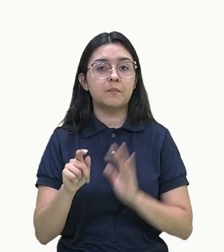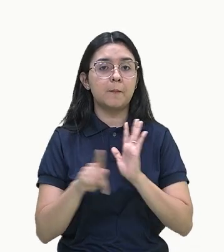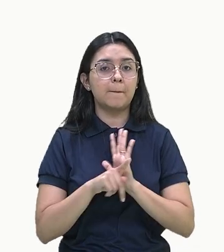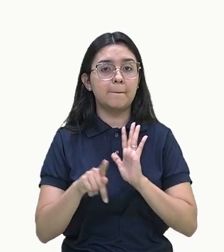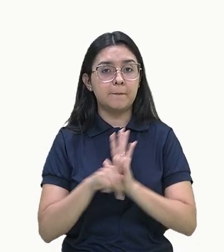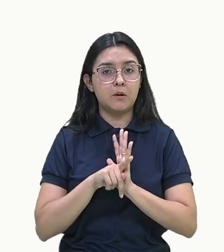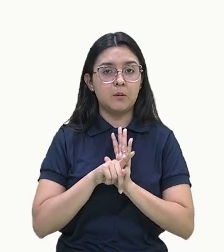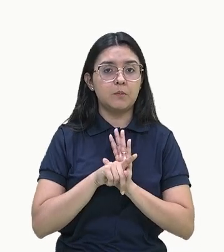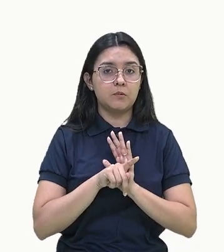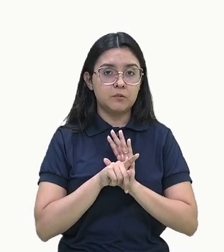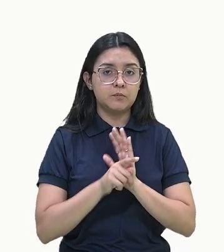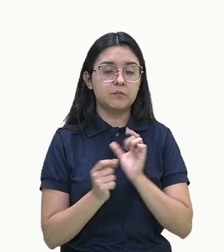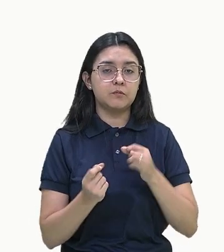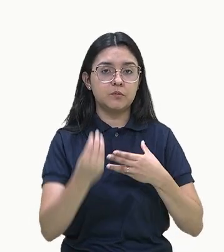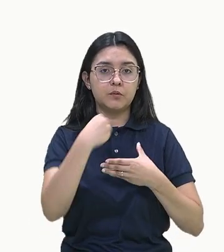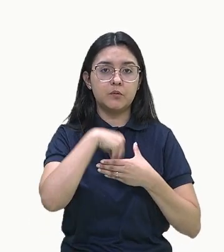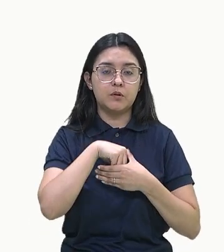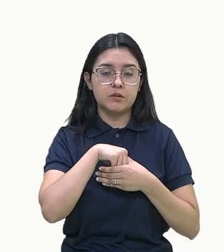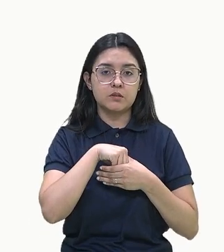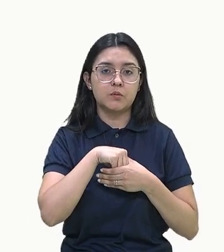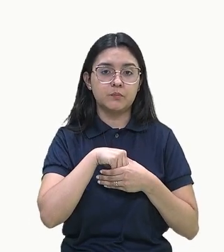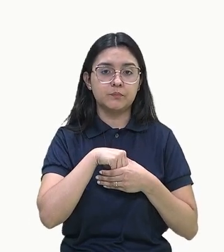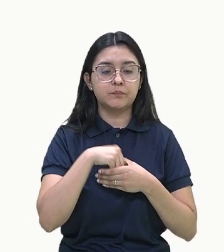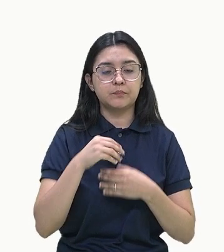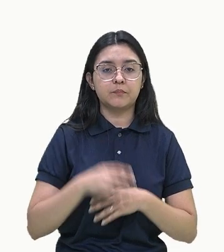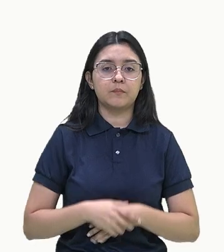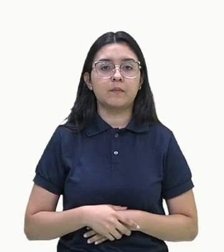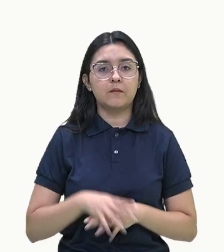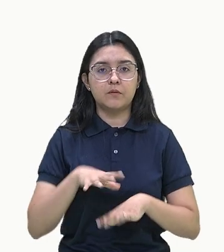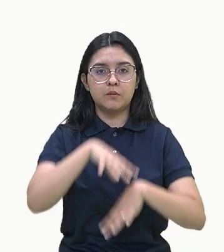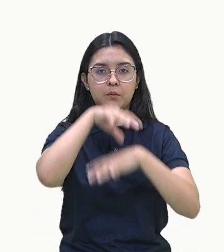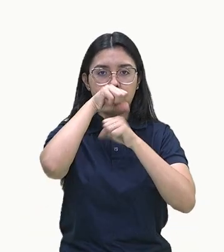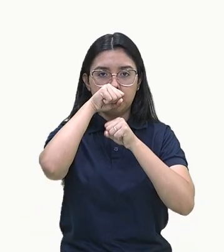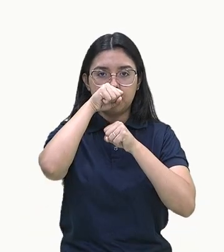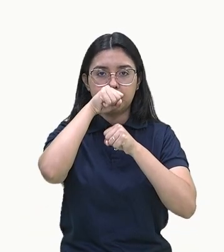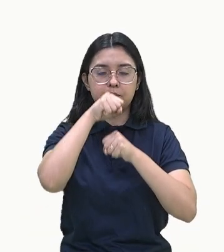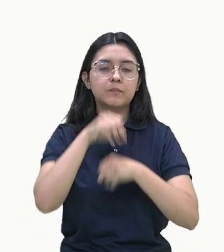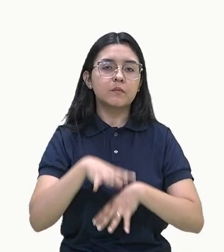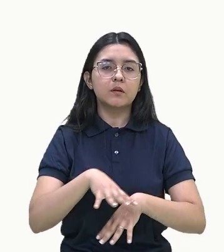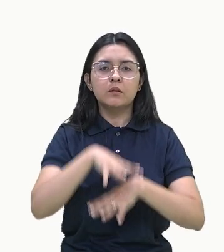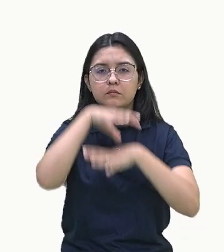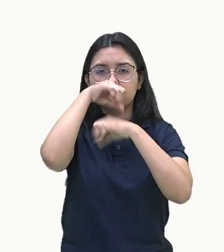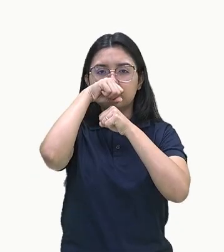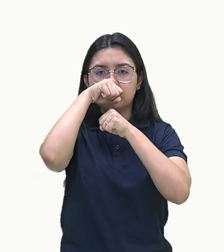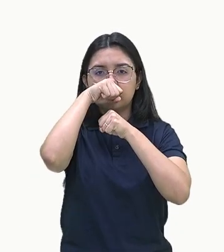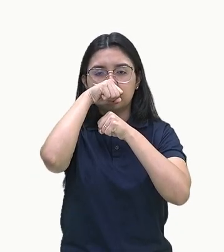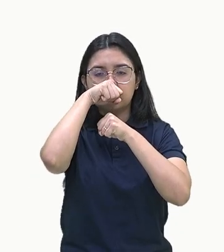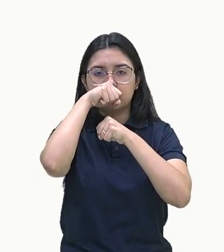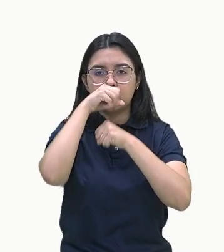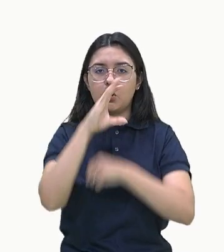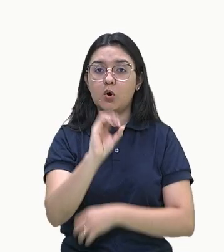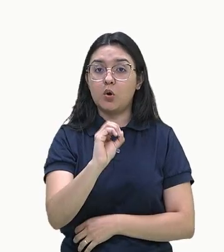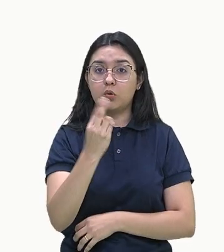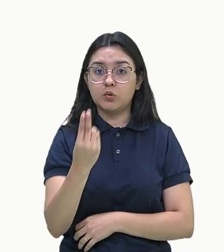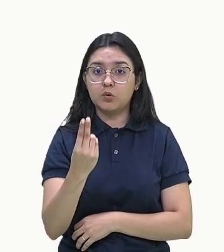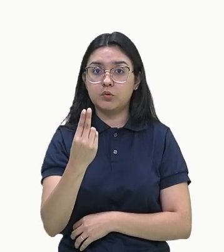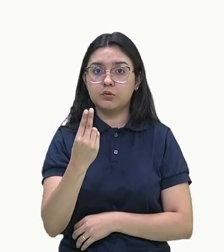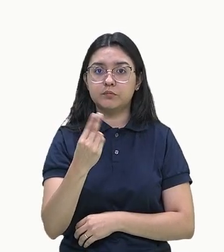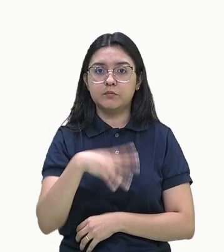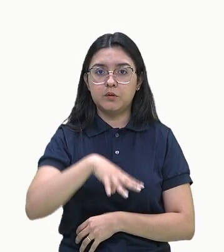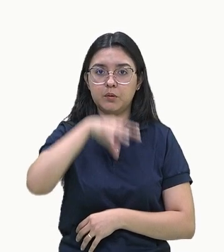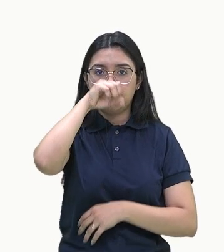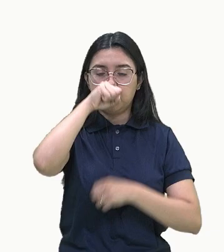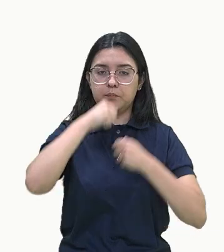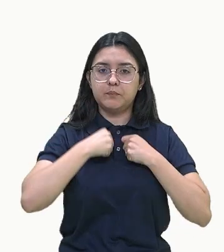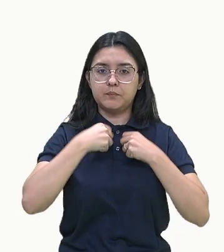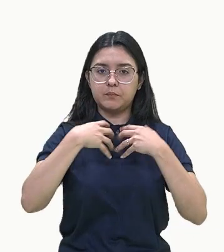processo de inspiração, né, você está puxando o ar para o interior do pulmão e lá nos